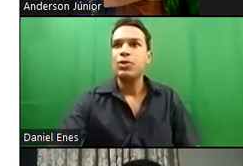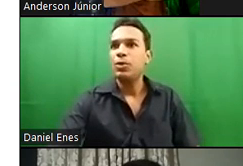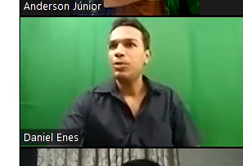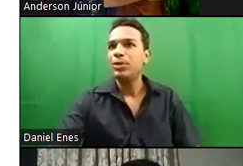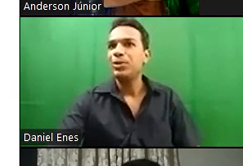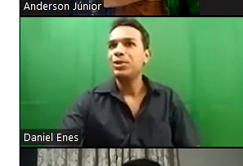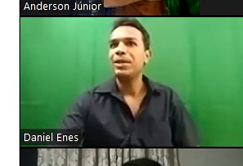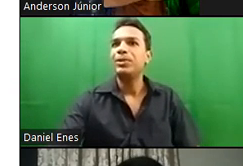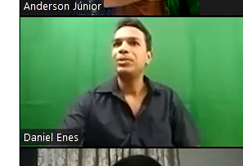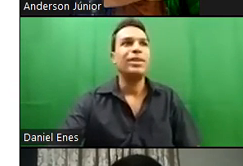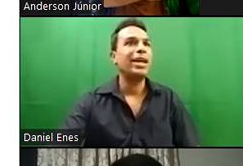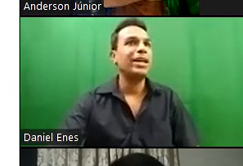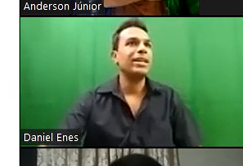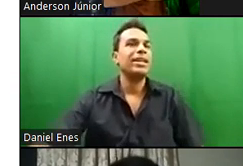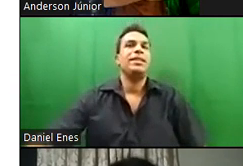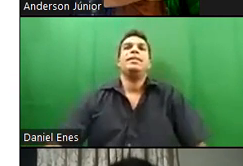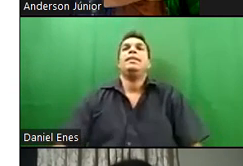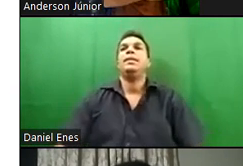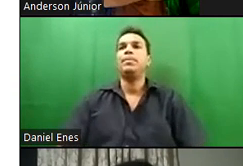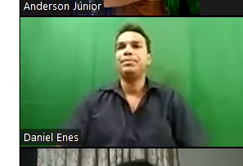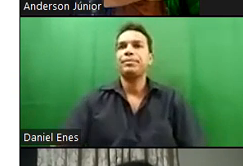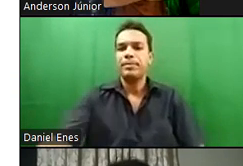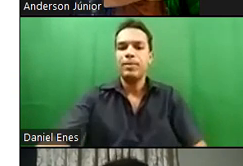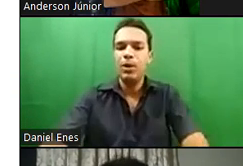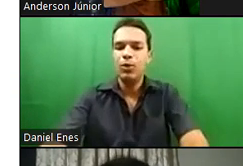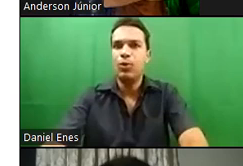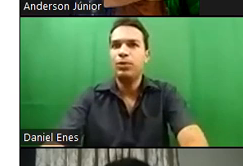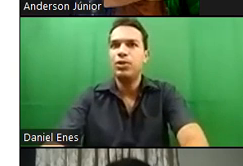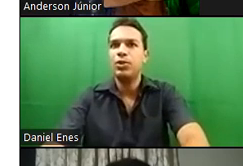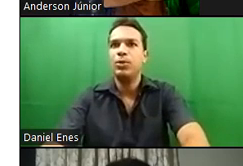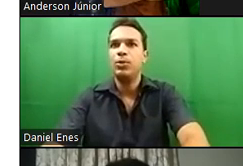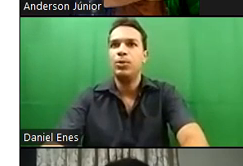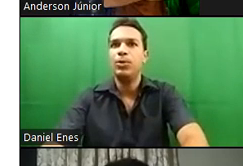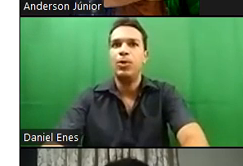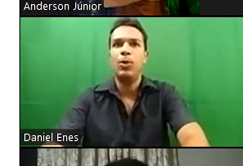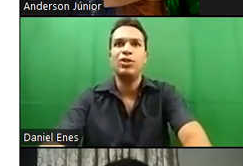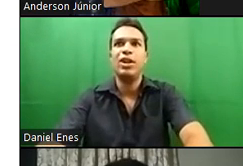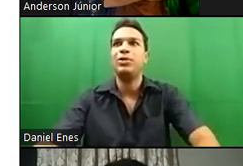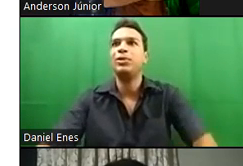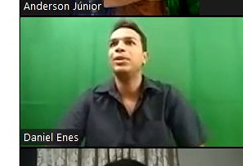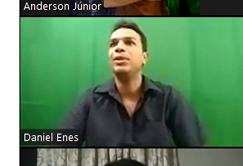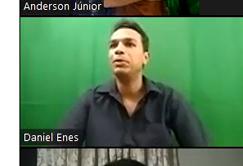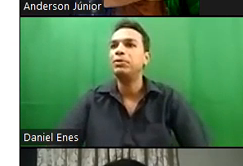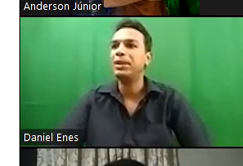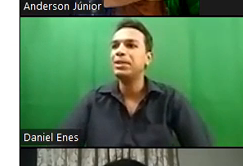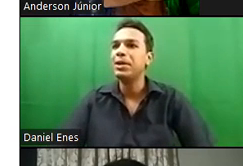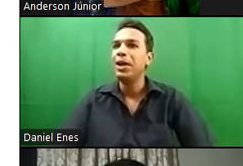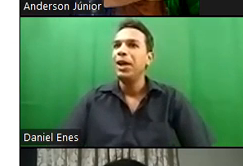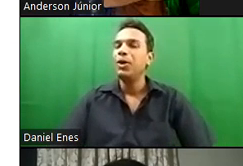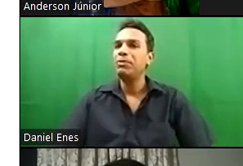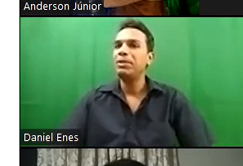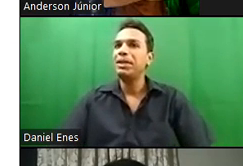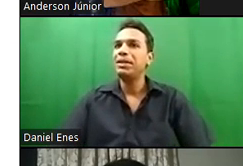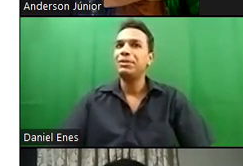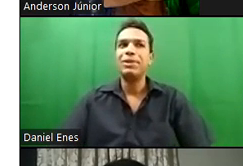Bom, pessoal, boa noite, então. Quero agradecer ao convite que o Rogério me fez.